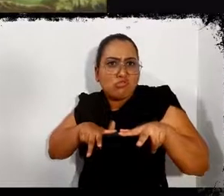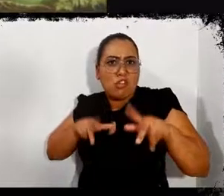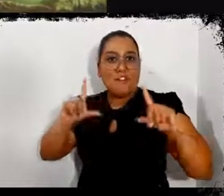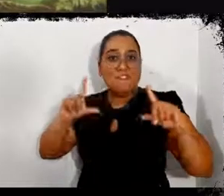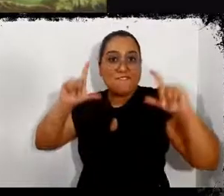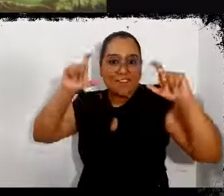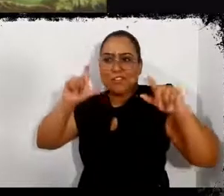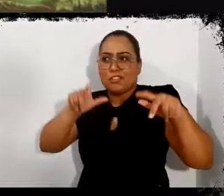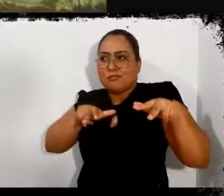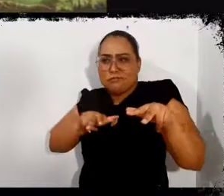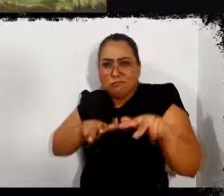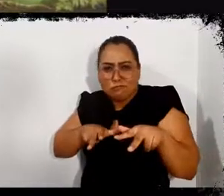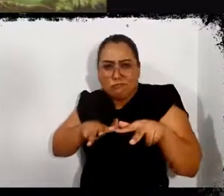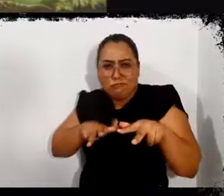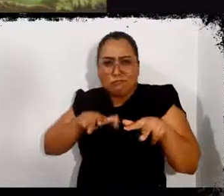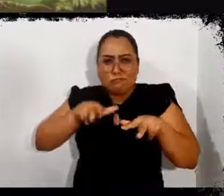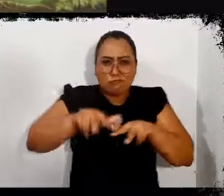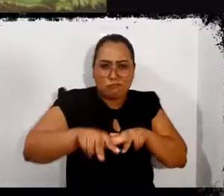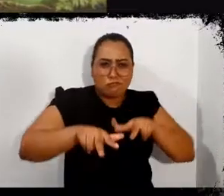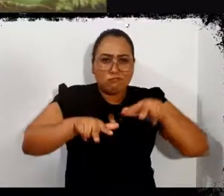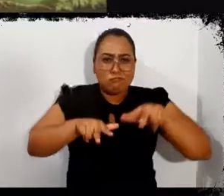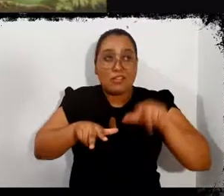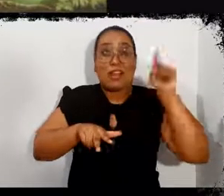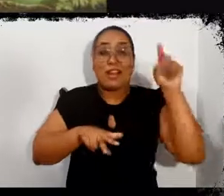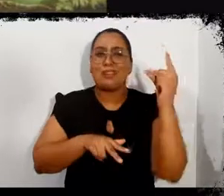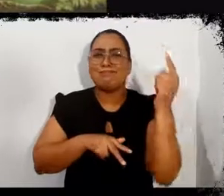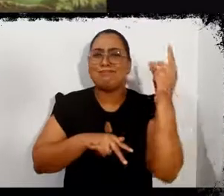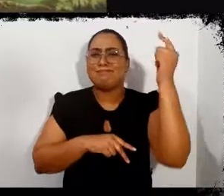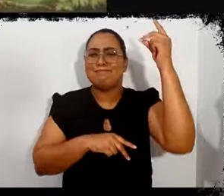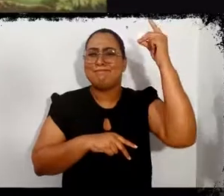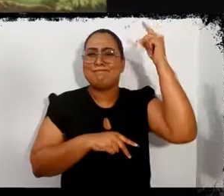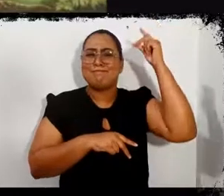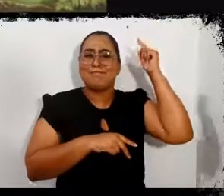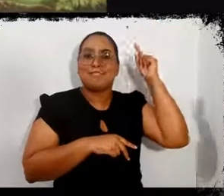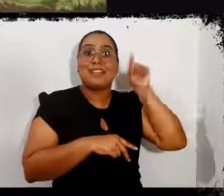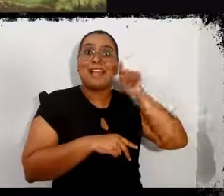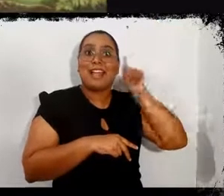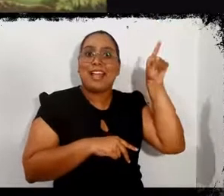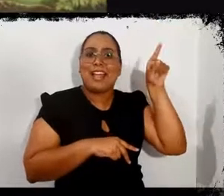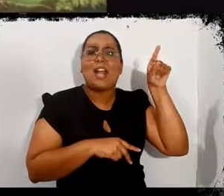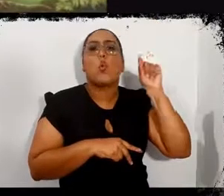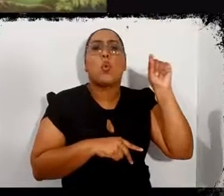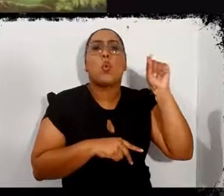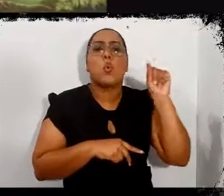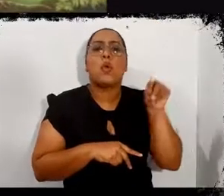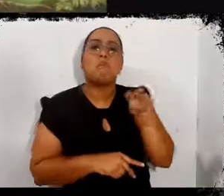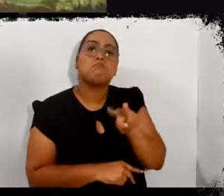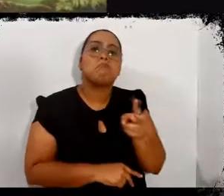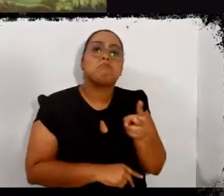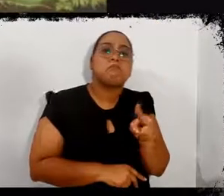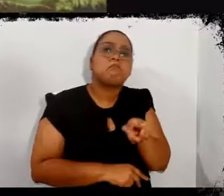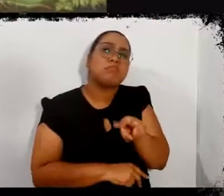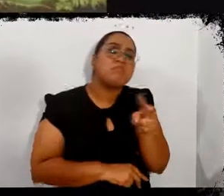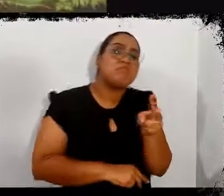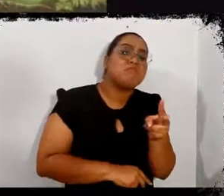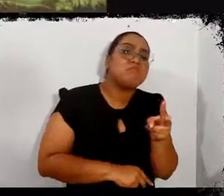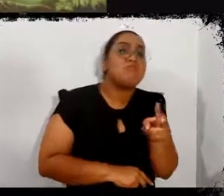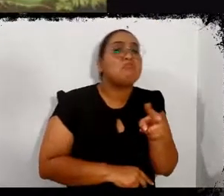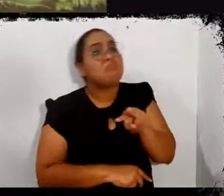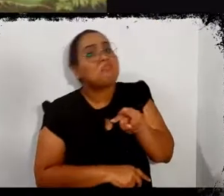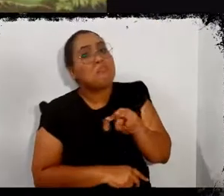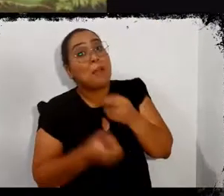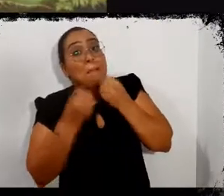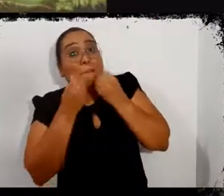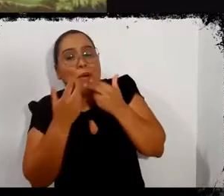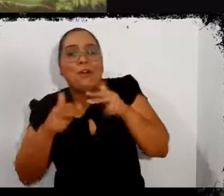punir aqueles que a procuravam. Os camponeses, na Rússia, ainda hoje, têm